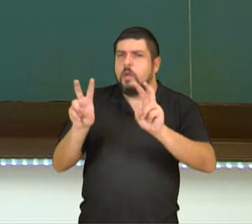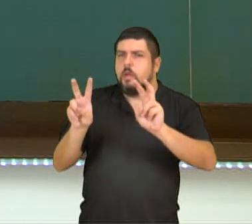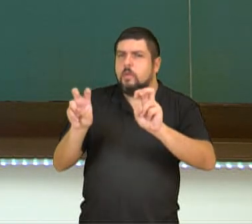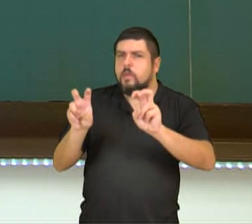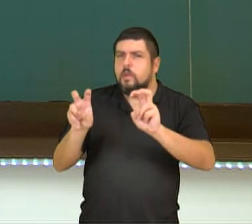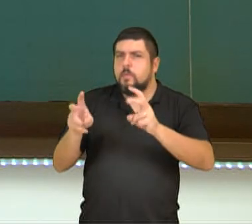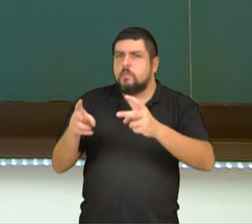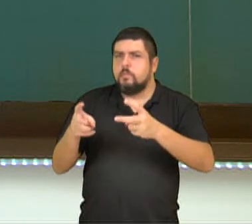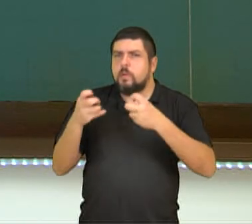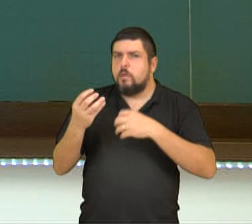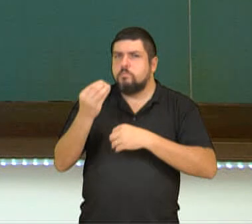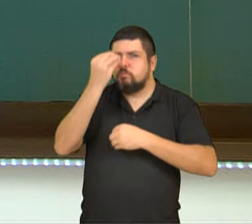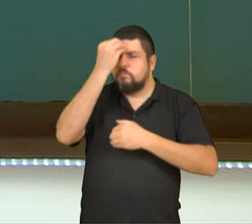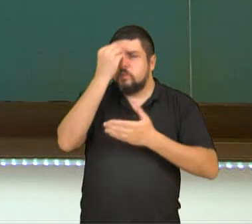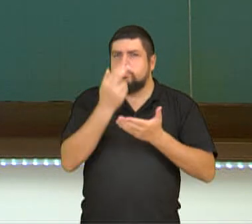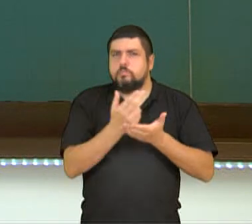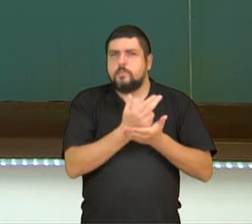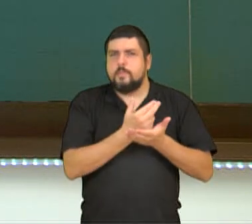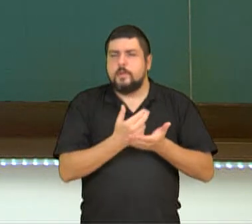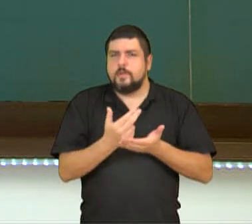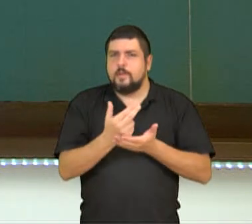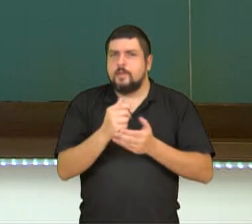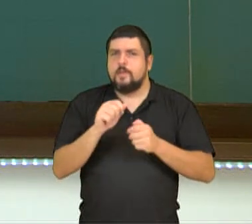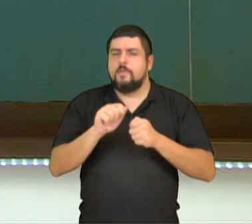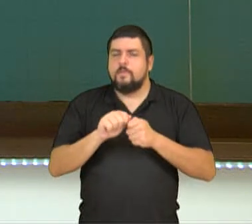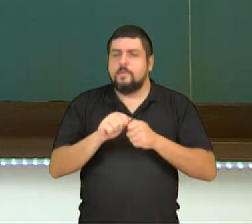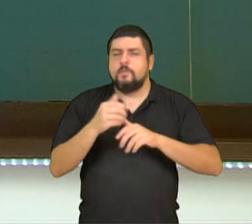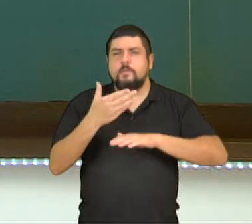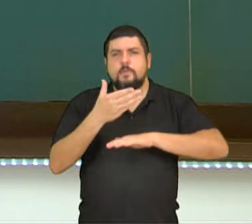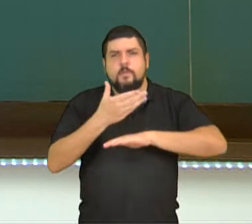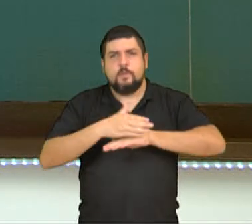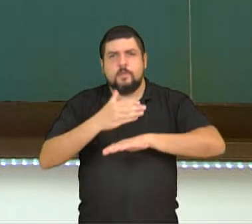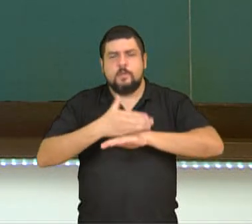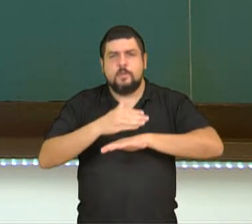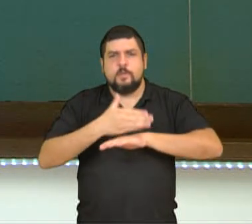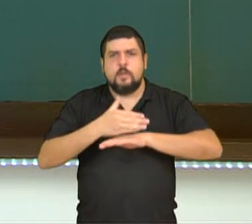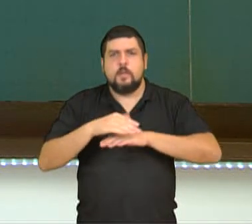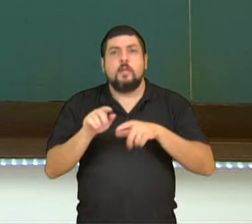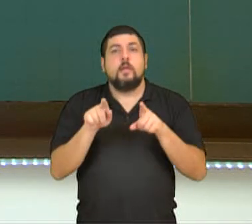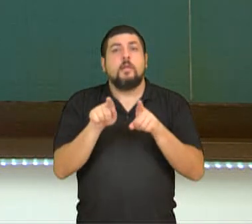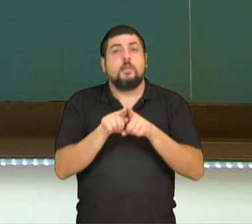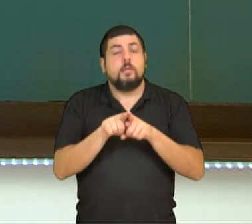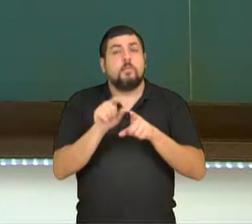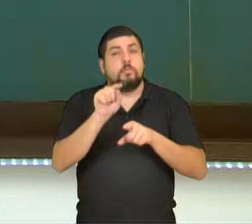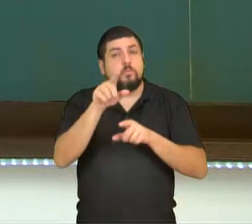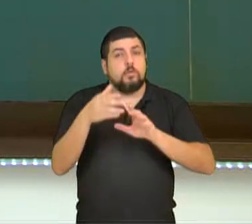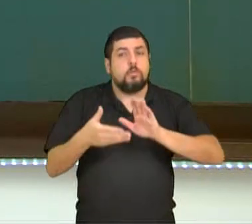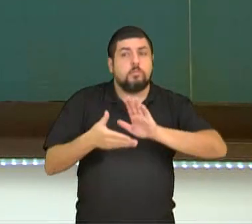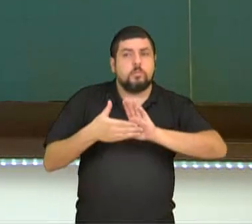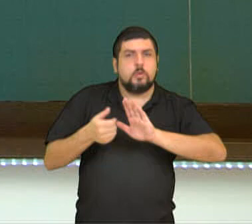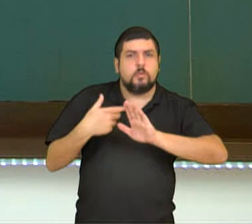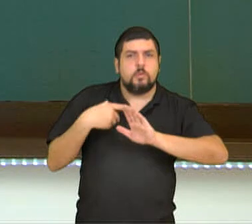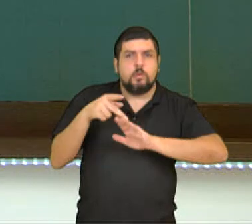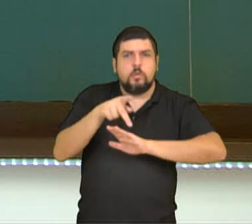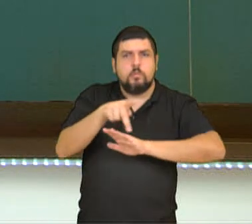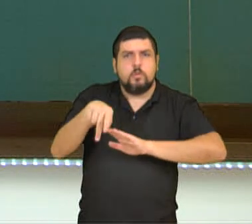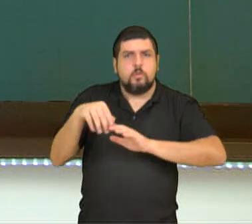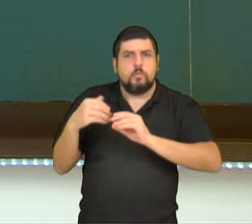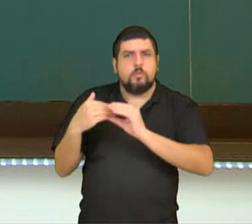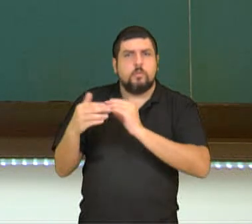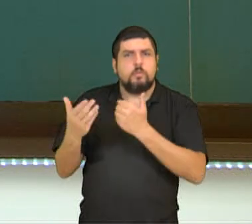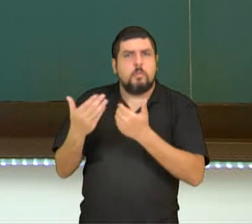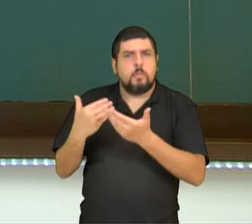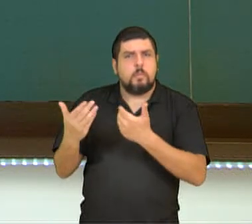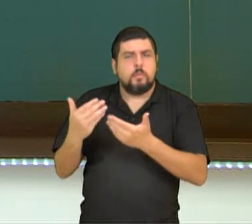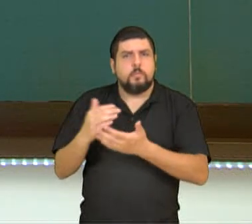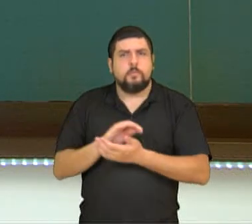aí de sugestão para vocês fazerem a charge para treinar, né, e de repente até para propor ao professor que considere como atividade